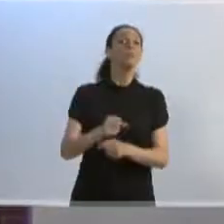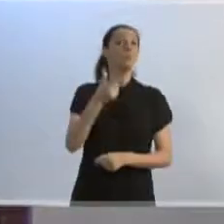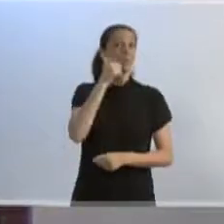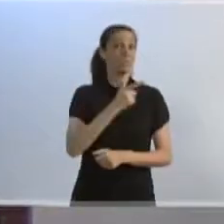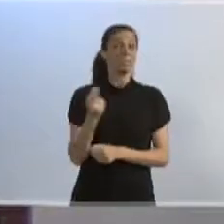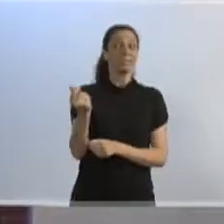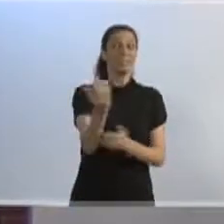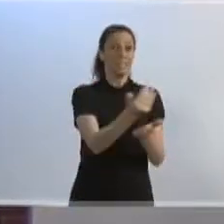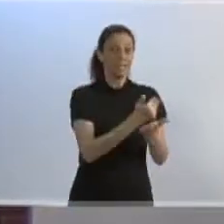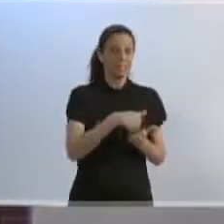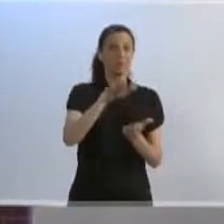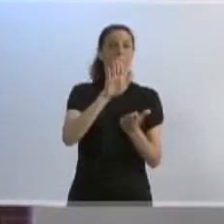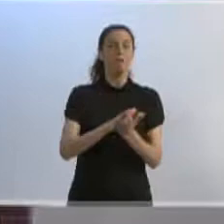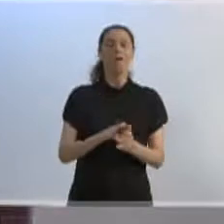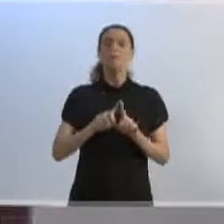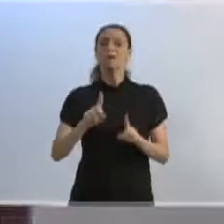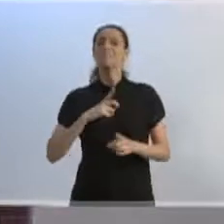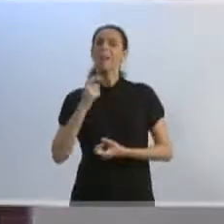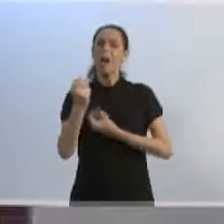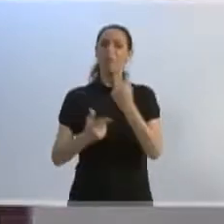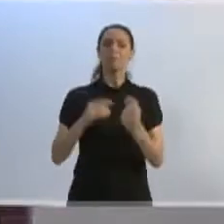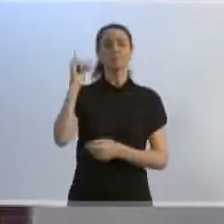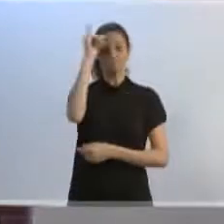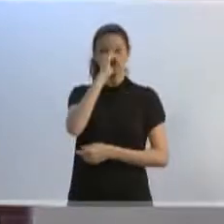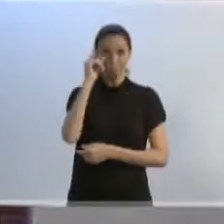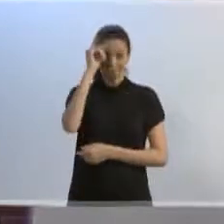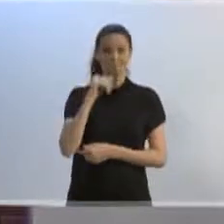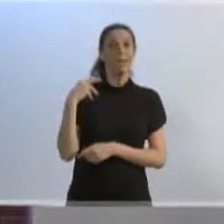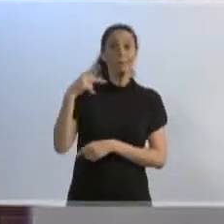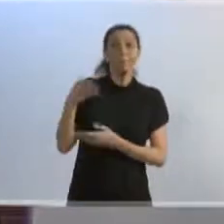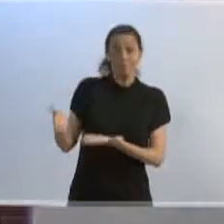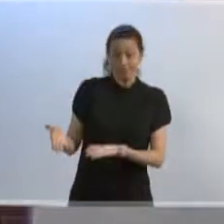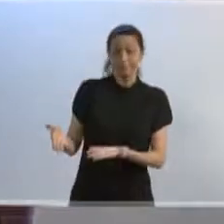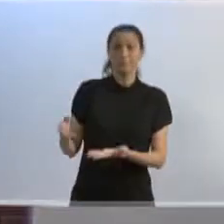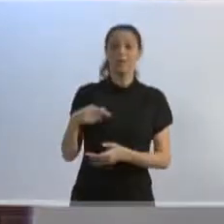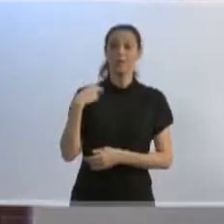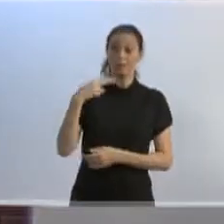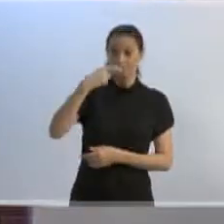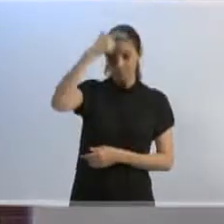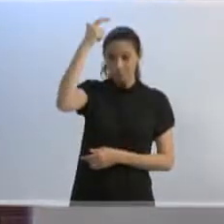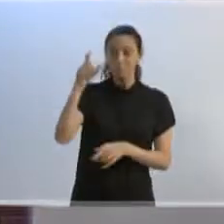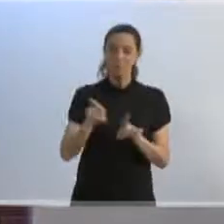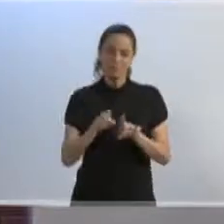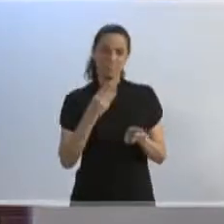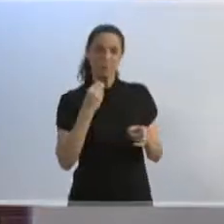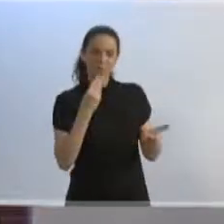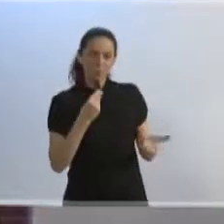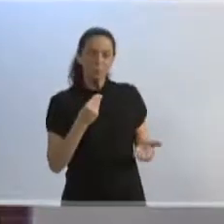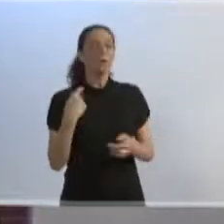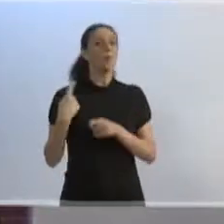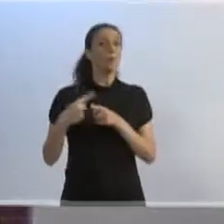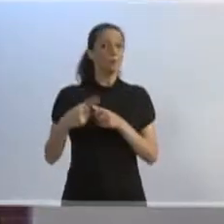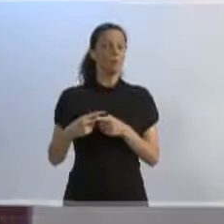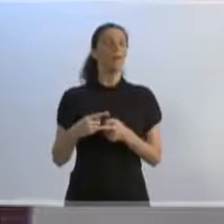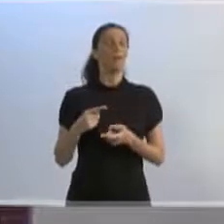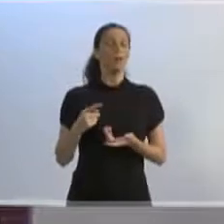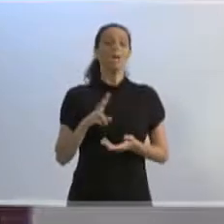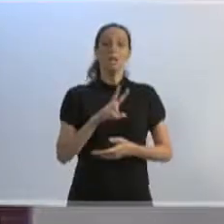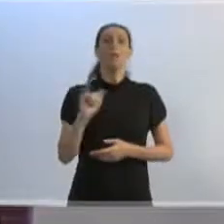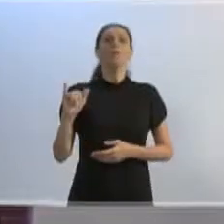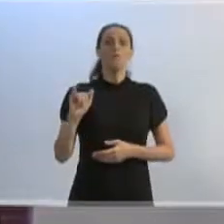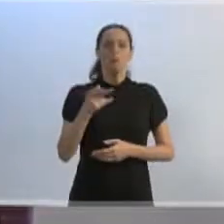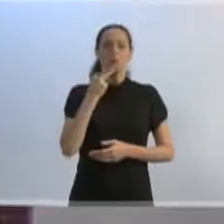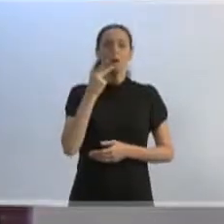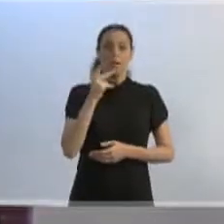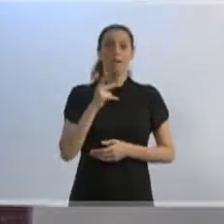alguns ignorantes, eu chamo de ignorantes políticos, vereador Adriano Pereira e vereador Bruno Cunha, porque tem... E aí eu vou fazer aqui agora o